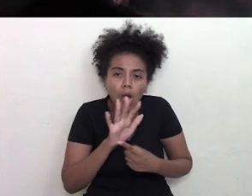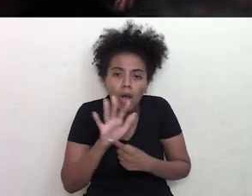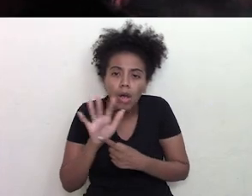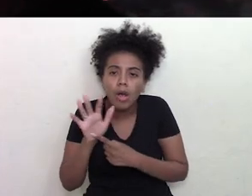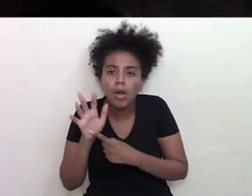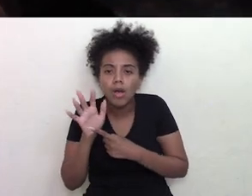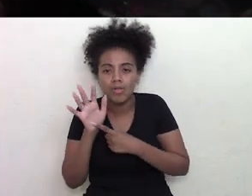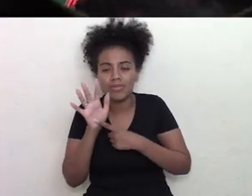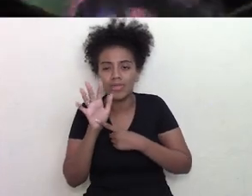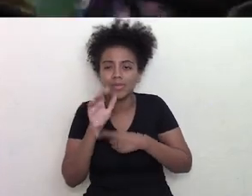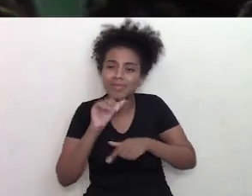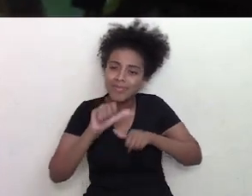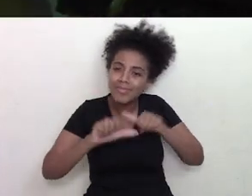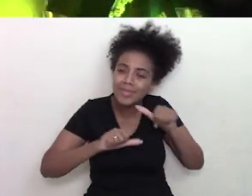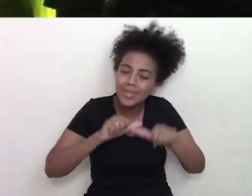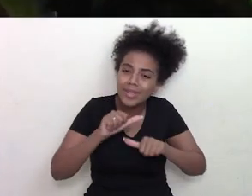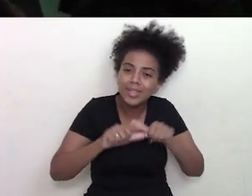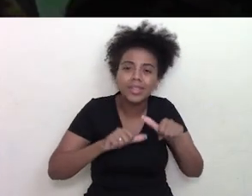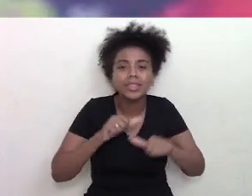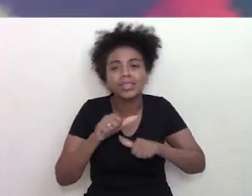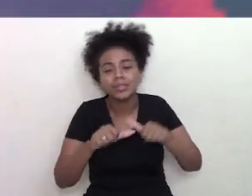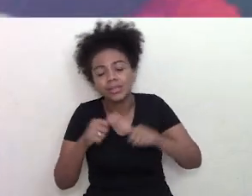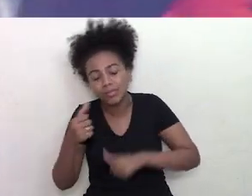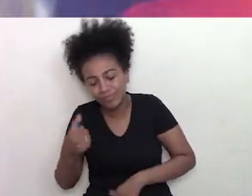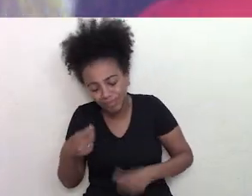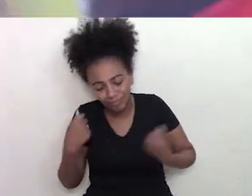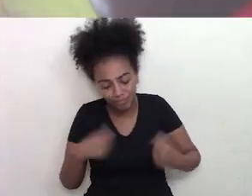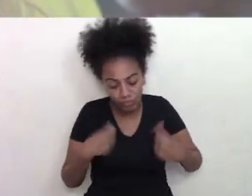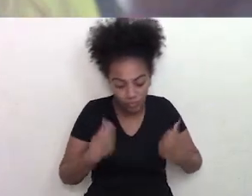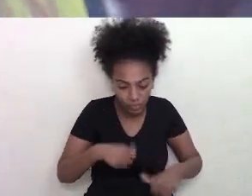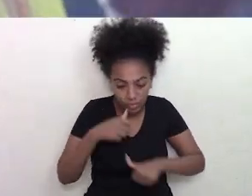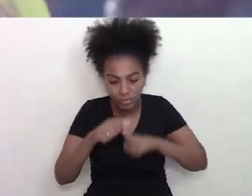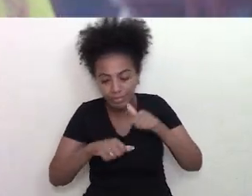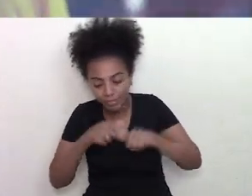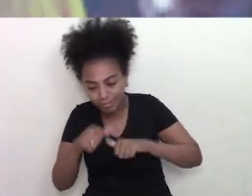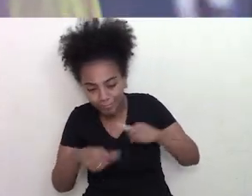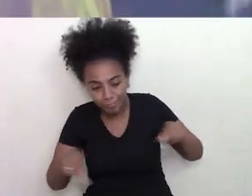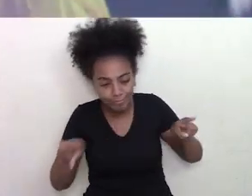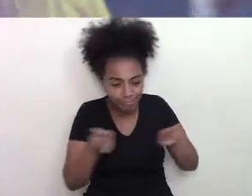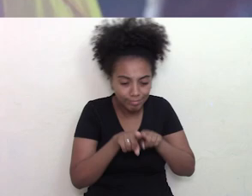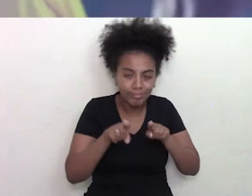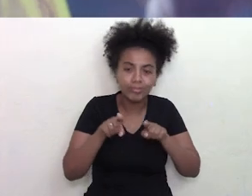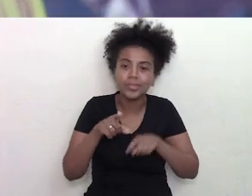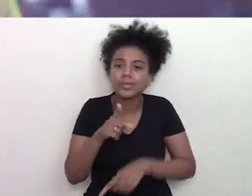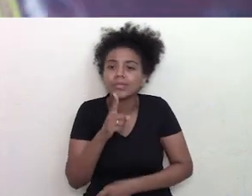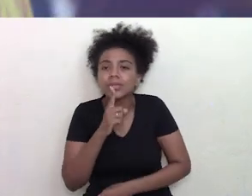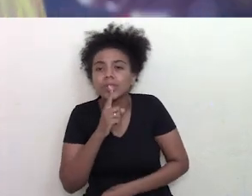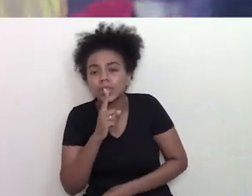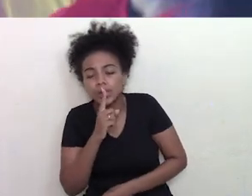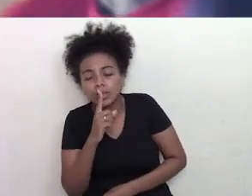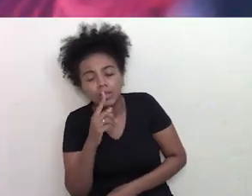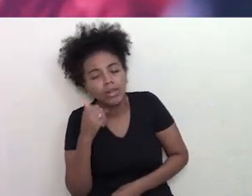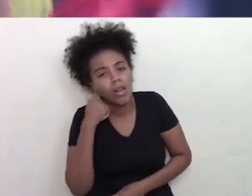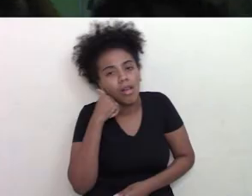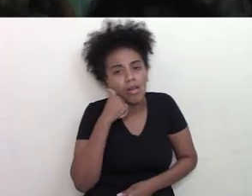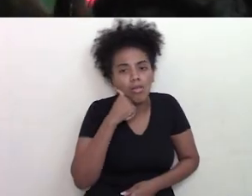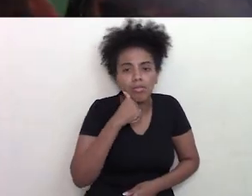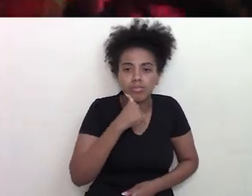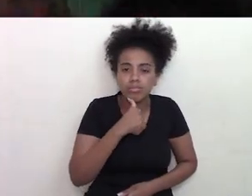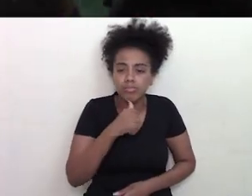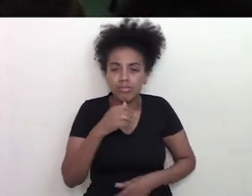que mudou. Isso é preciso eu mudar. Ouvir seu silêncio de